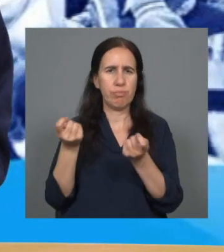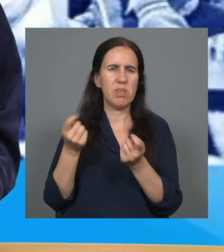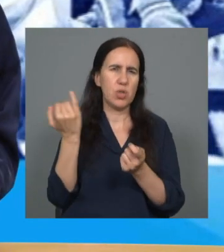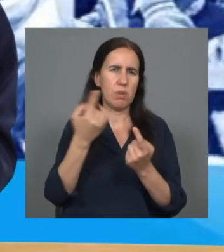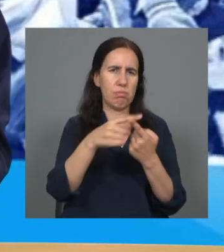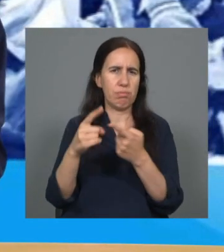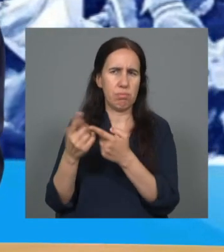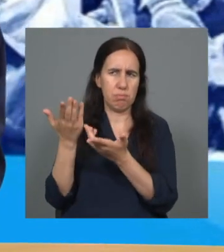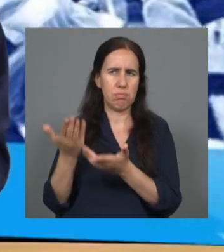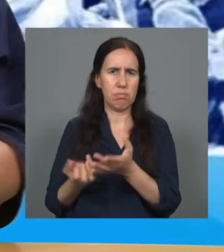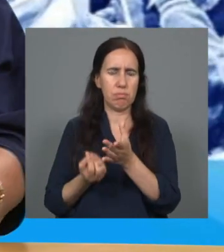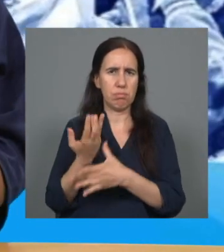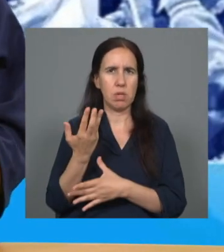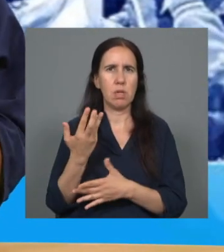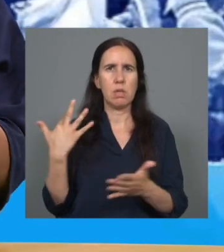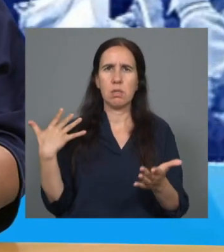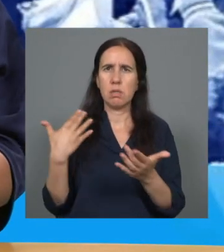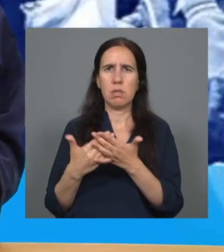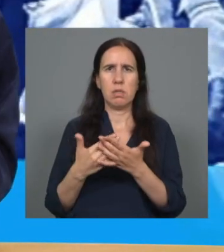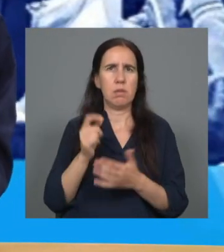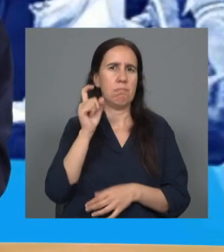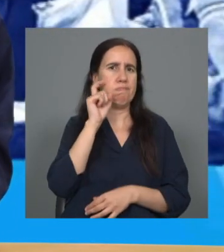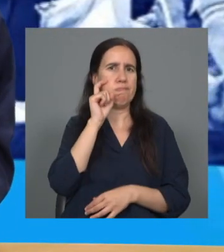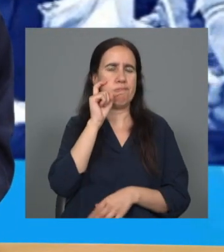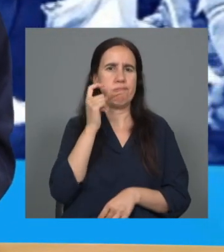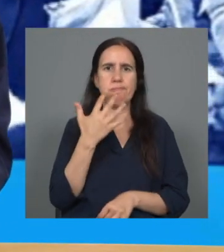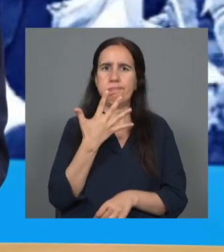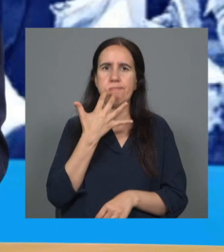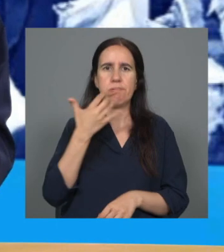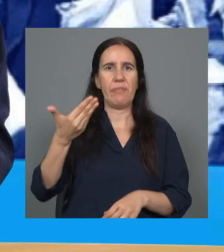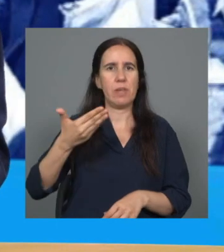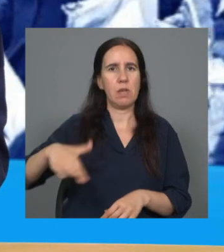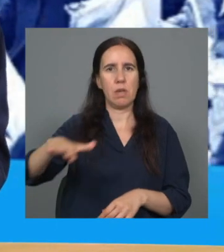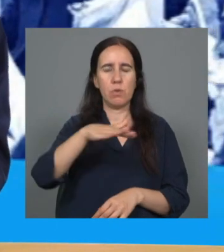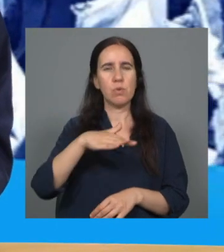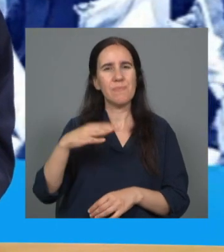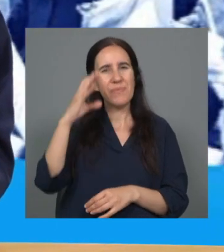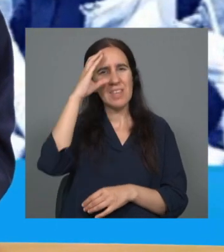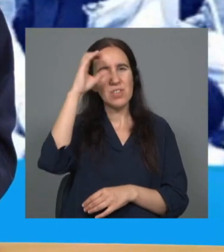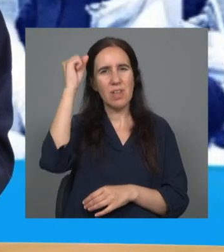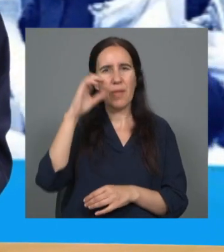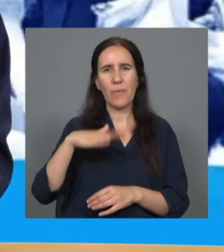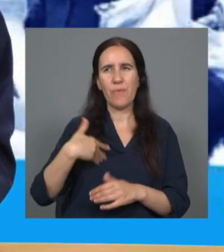tem sido um baluarte da defesa destes direitos perante um Estado